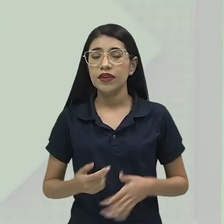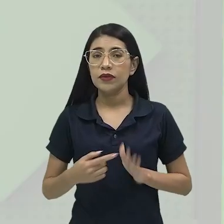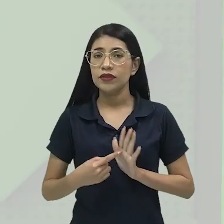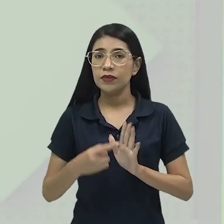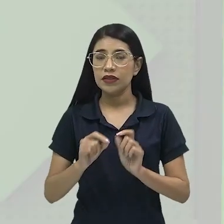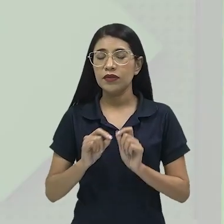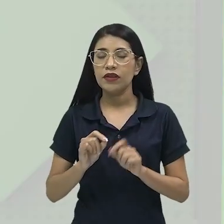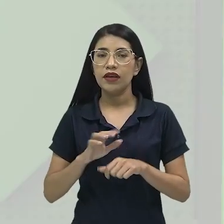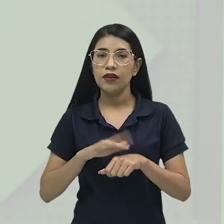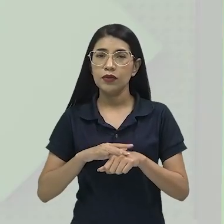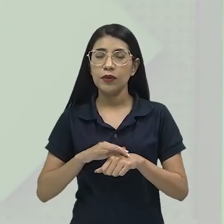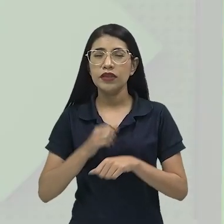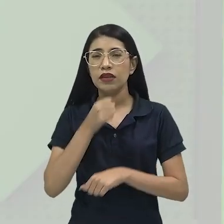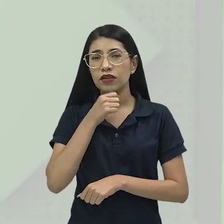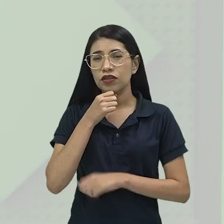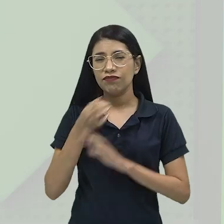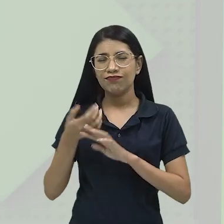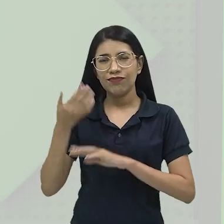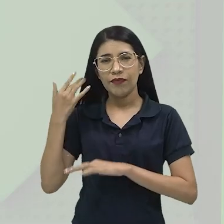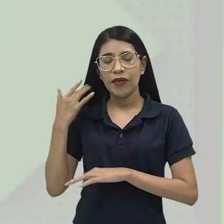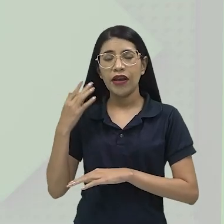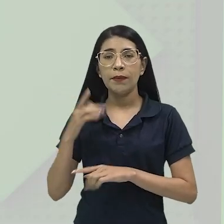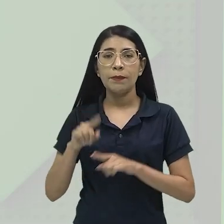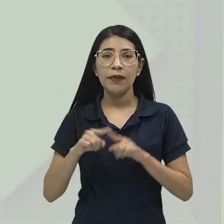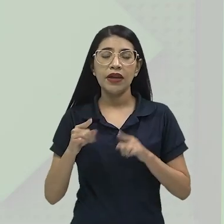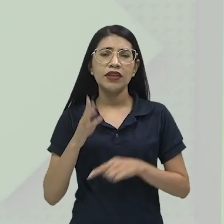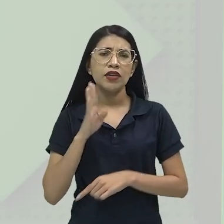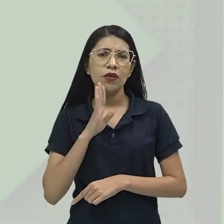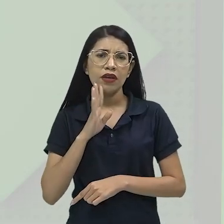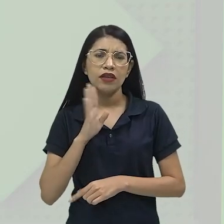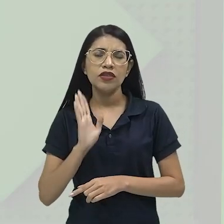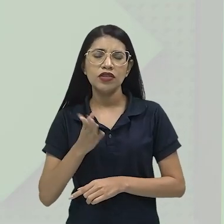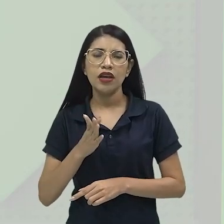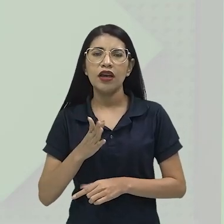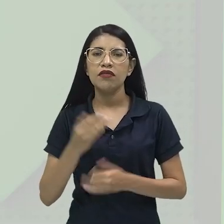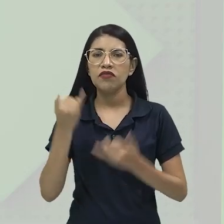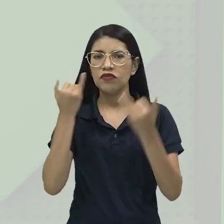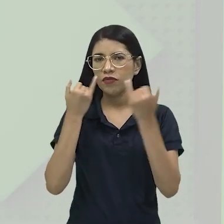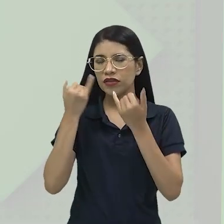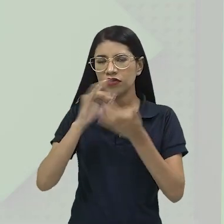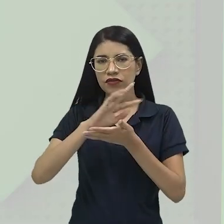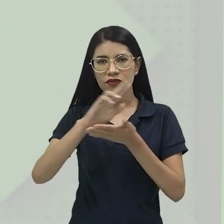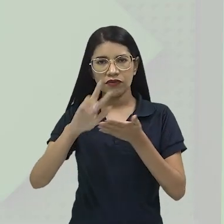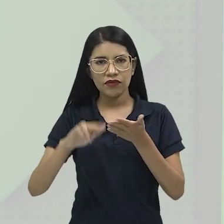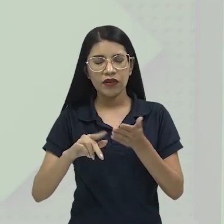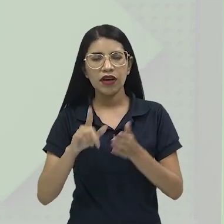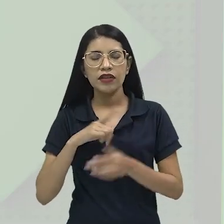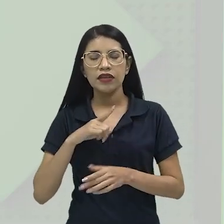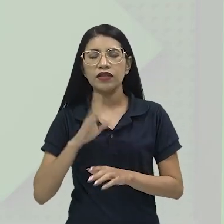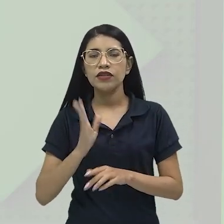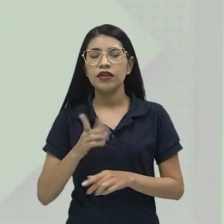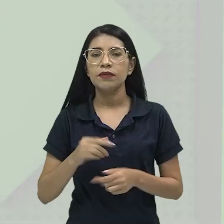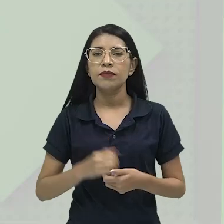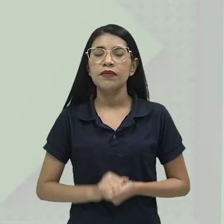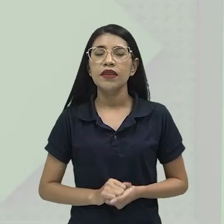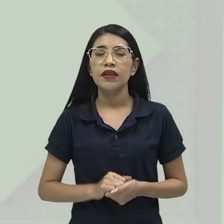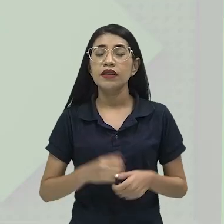Nós sabemos muito sobre essa doença, já temos muitas informações. E o que a gente